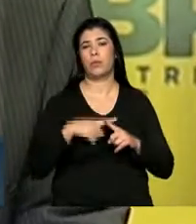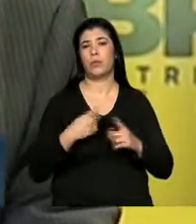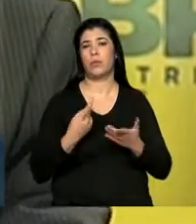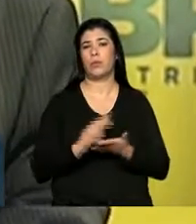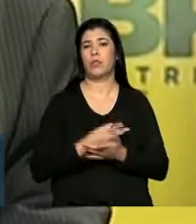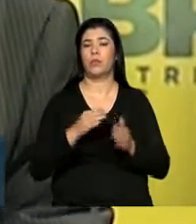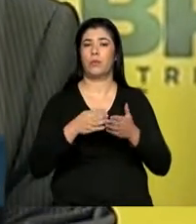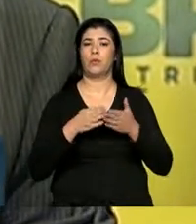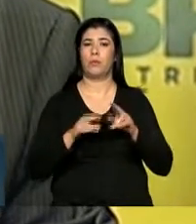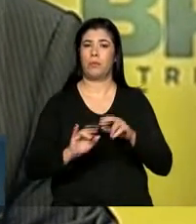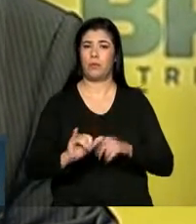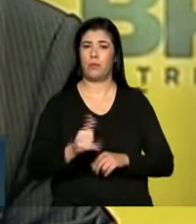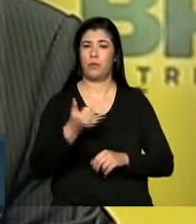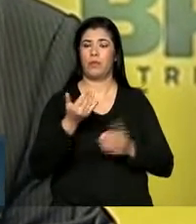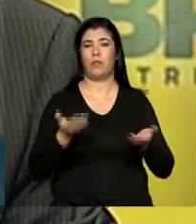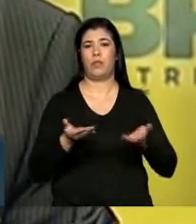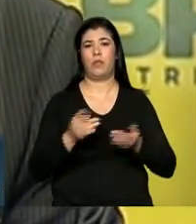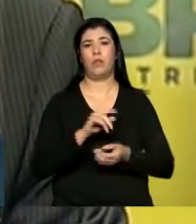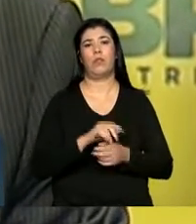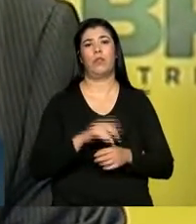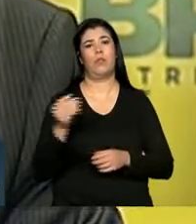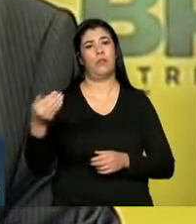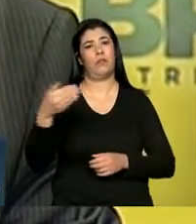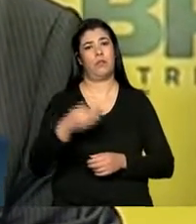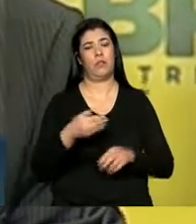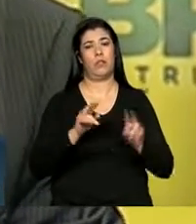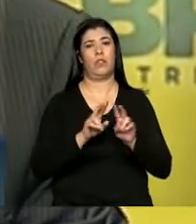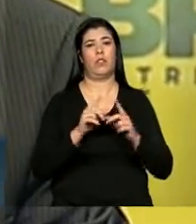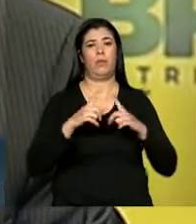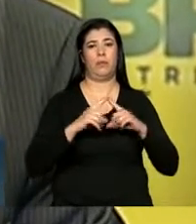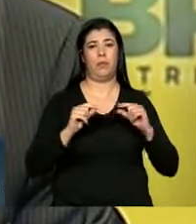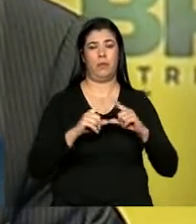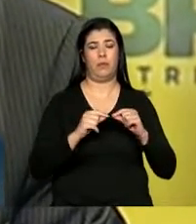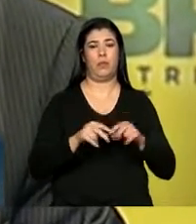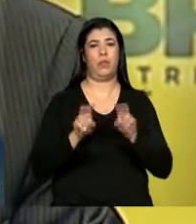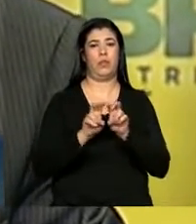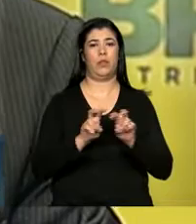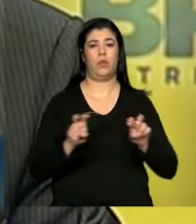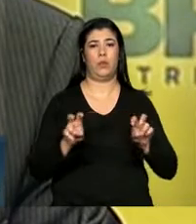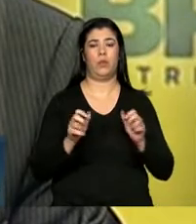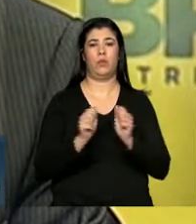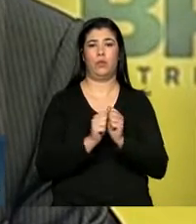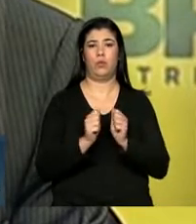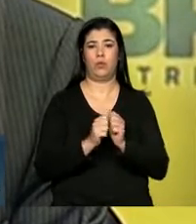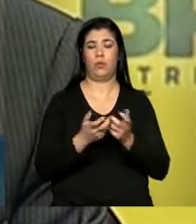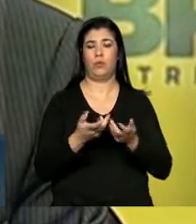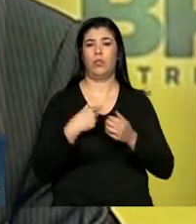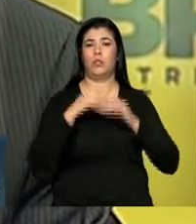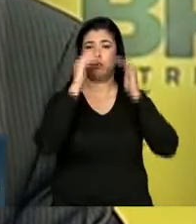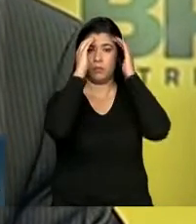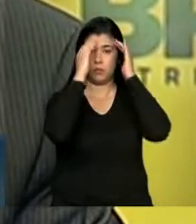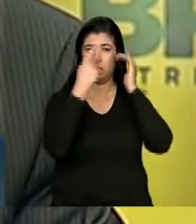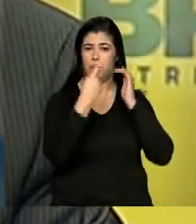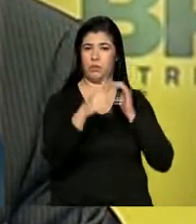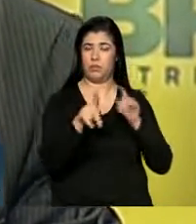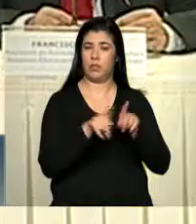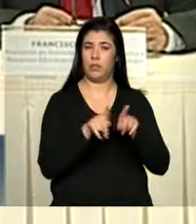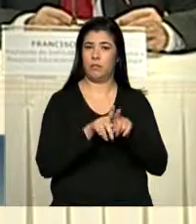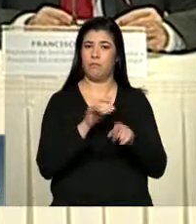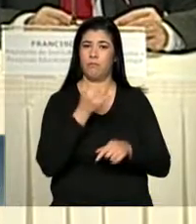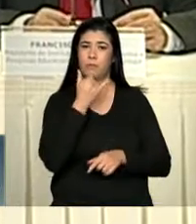isso mesmo, quis aproveitar você estar em Brasília para convidá-lo a estar na mesa como um sinal de respeito e de